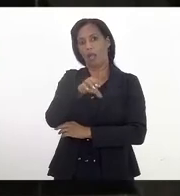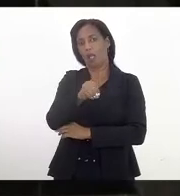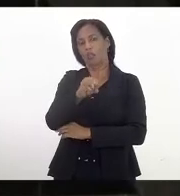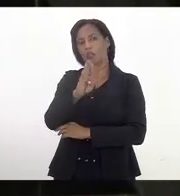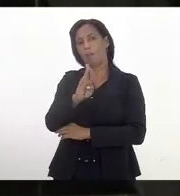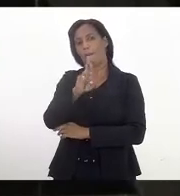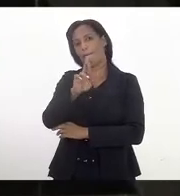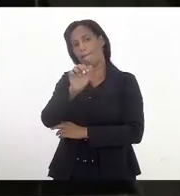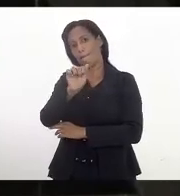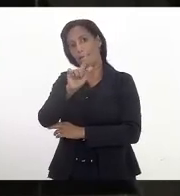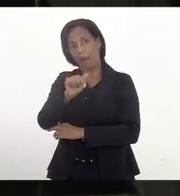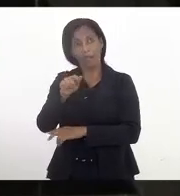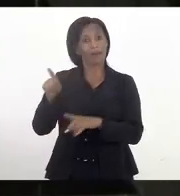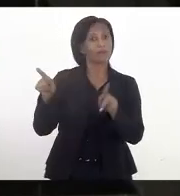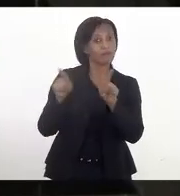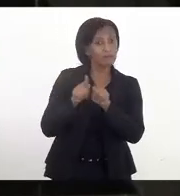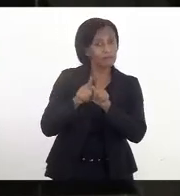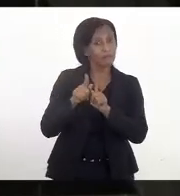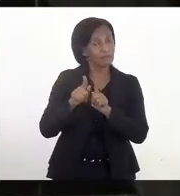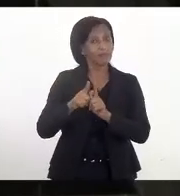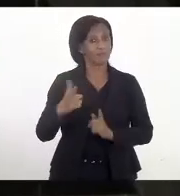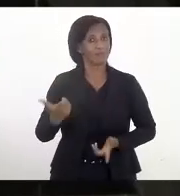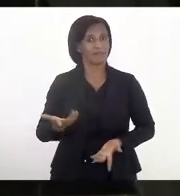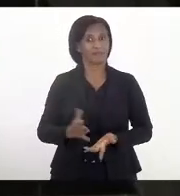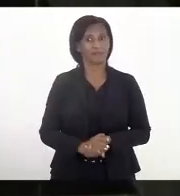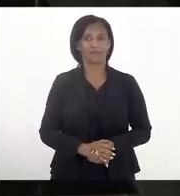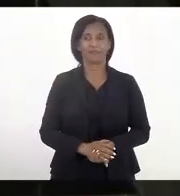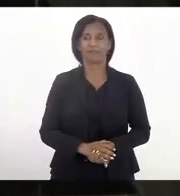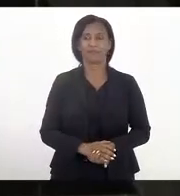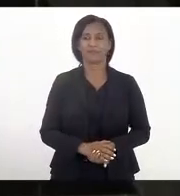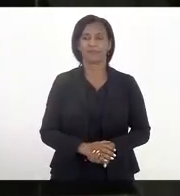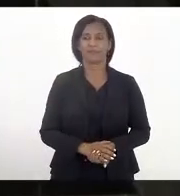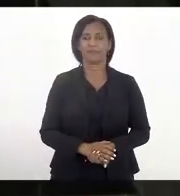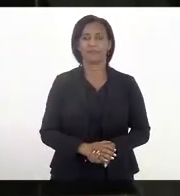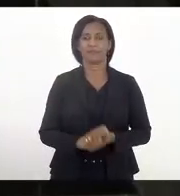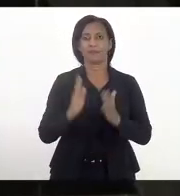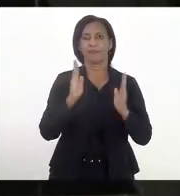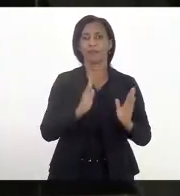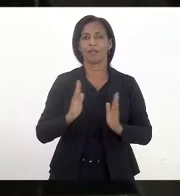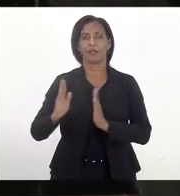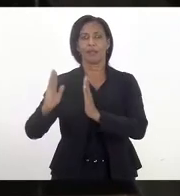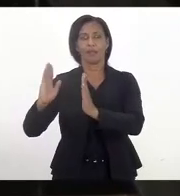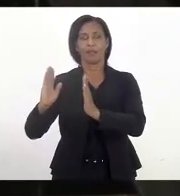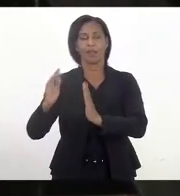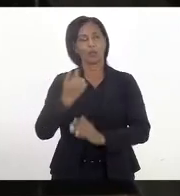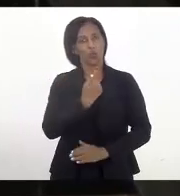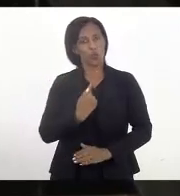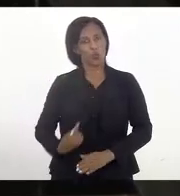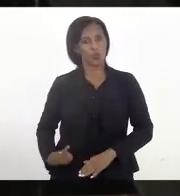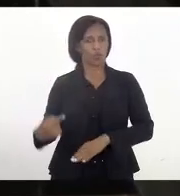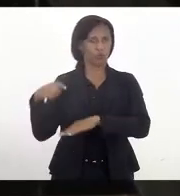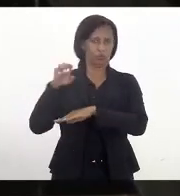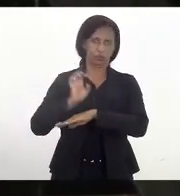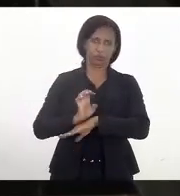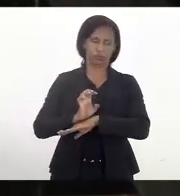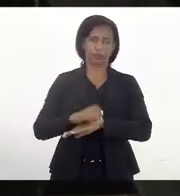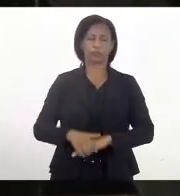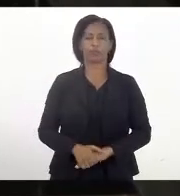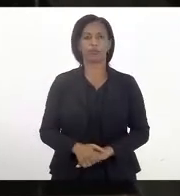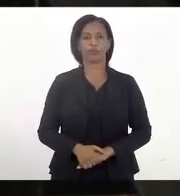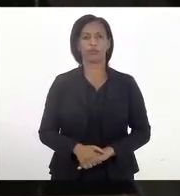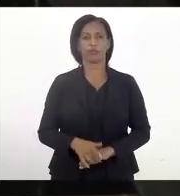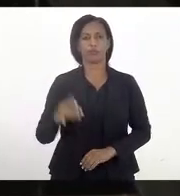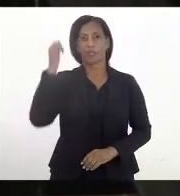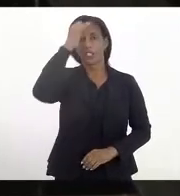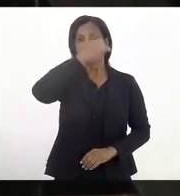tem também tem é uma parte do Governo do Estado o que